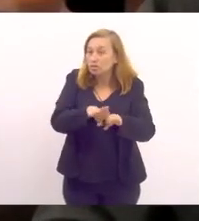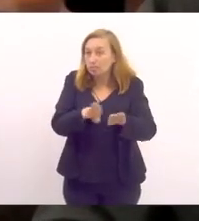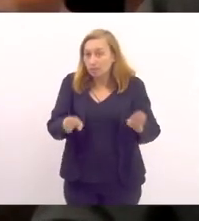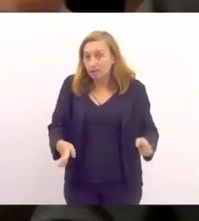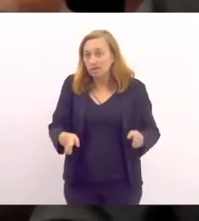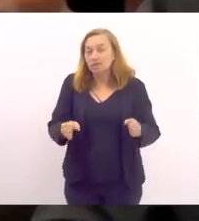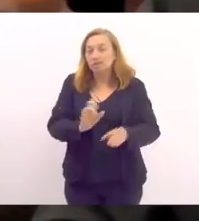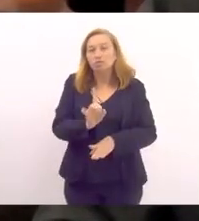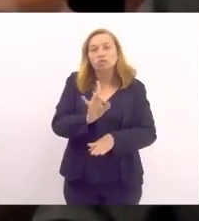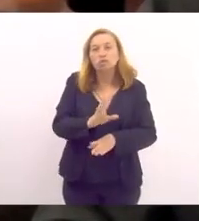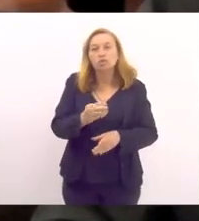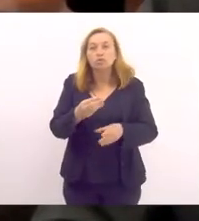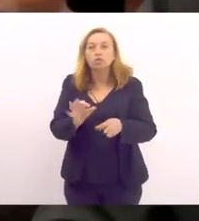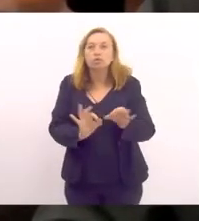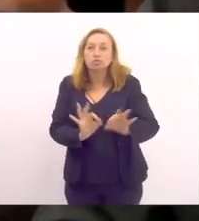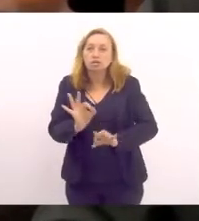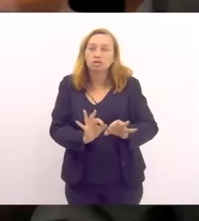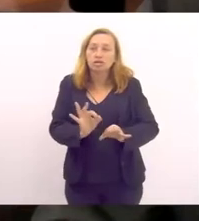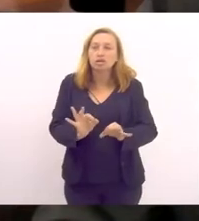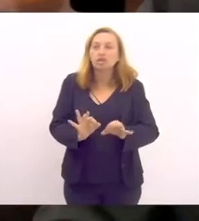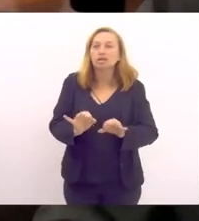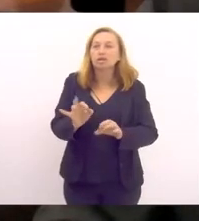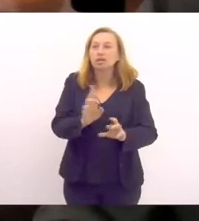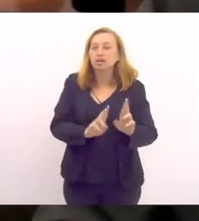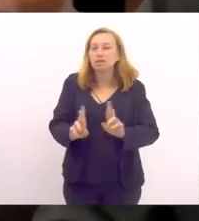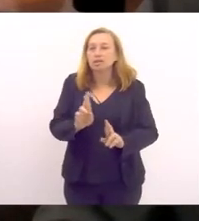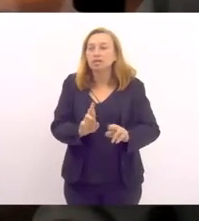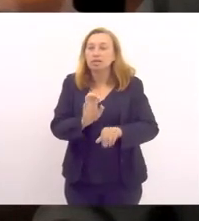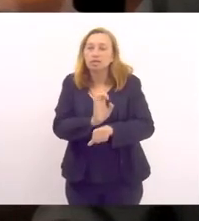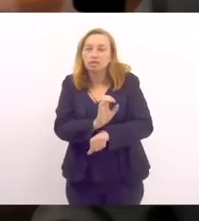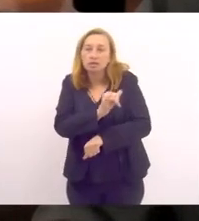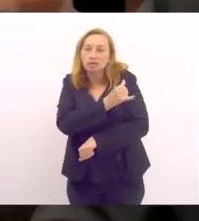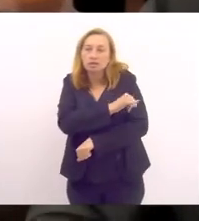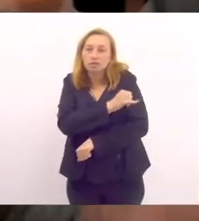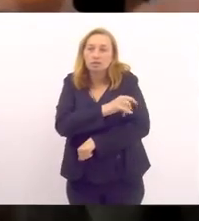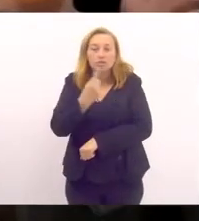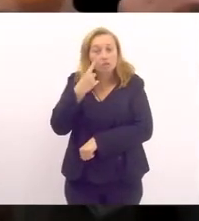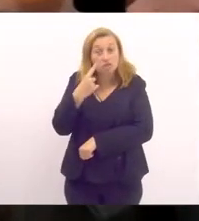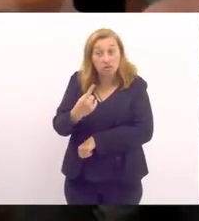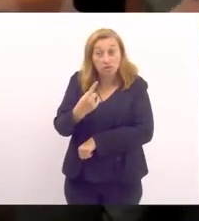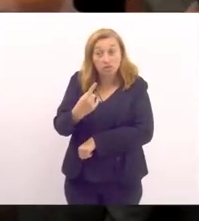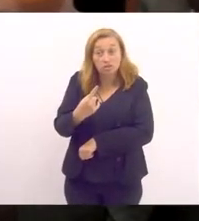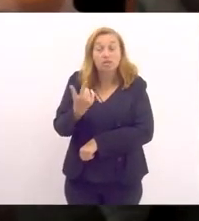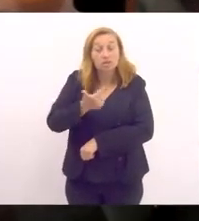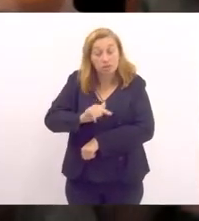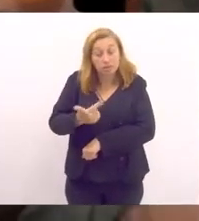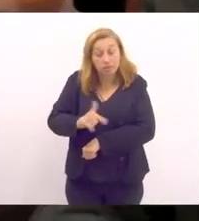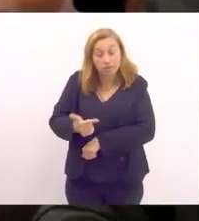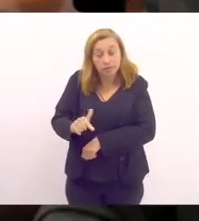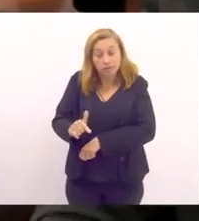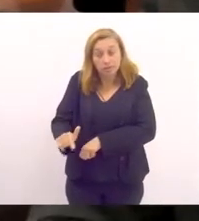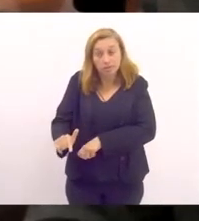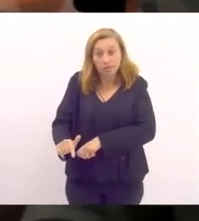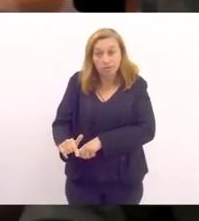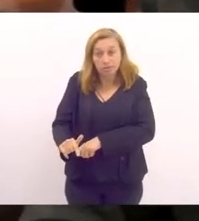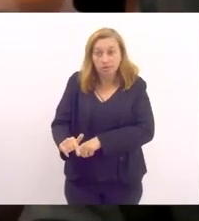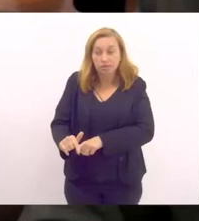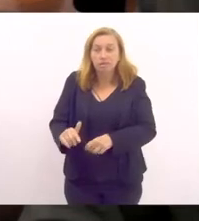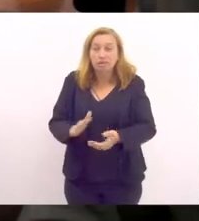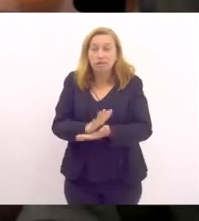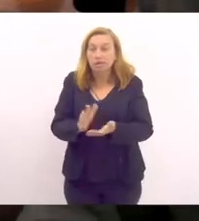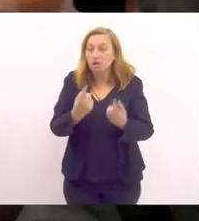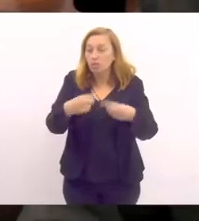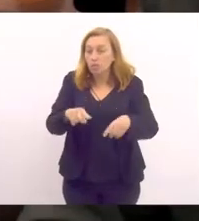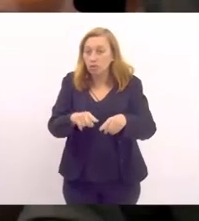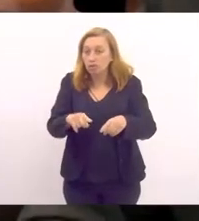só os projetos relacionados à cidade do Rio de Janeiro, como é o que a gente tem visto repetidamente. Não tenho nada com a cidade do